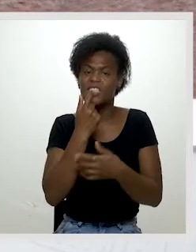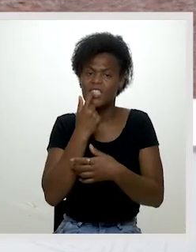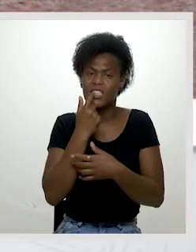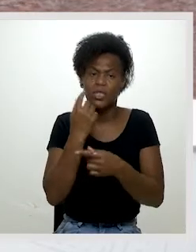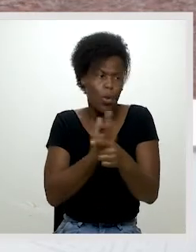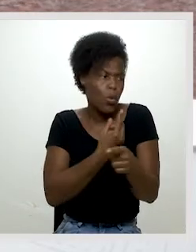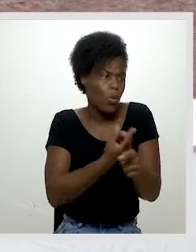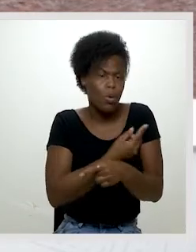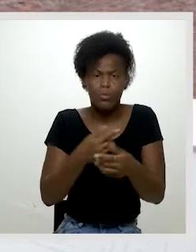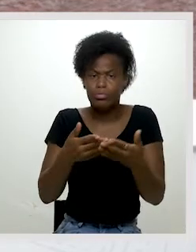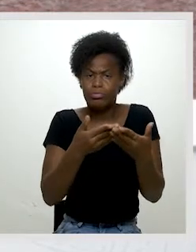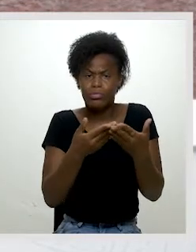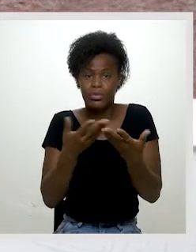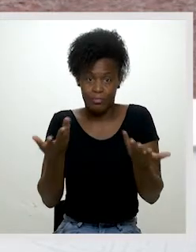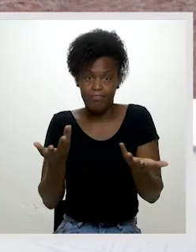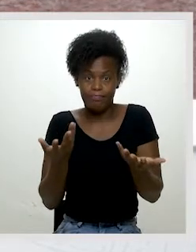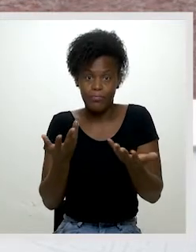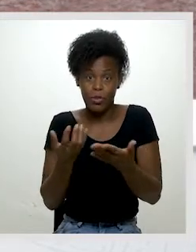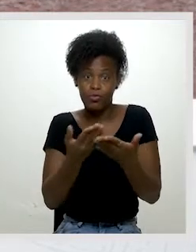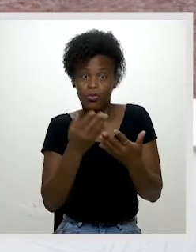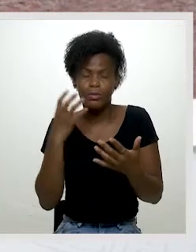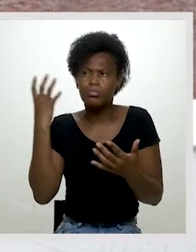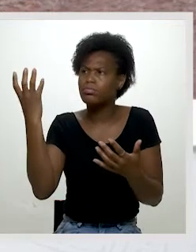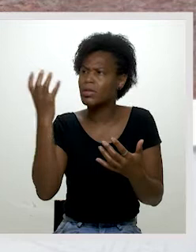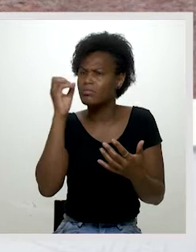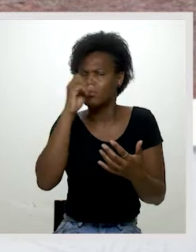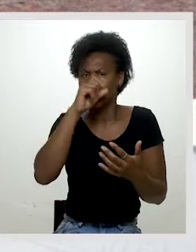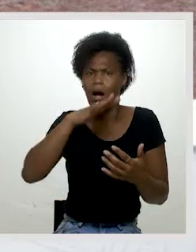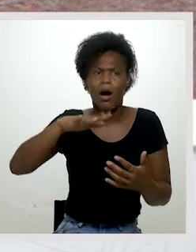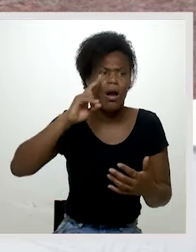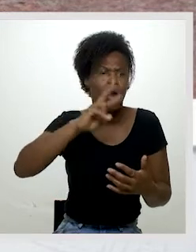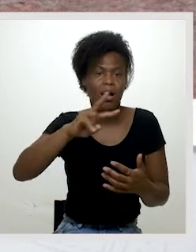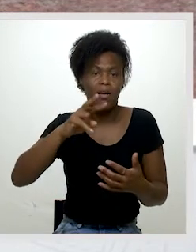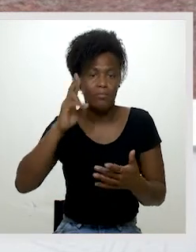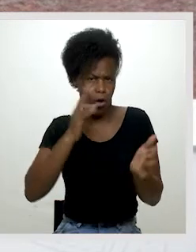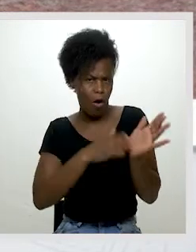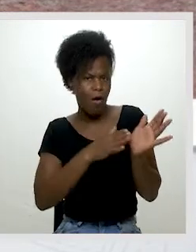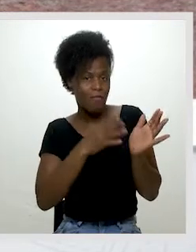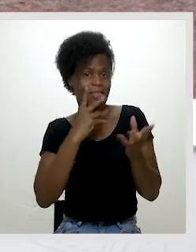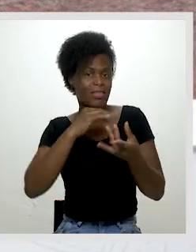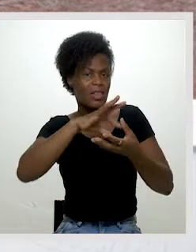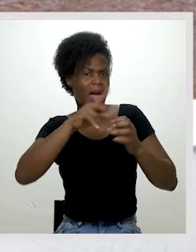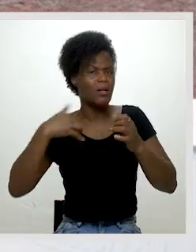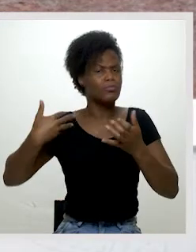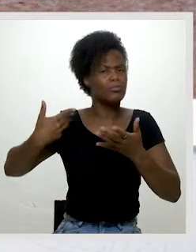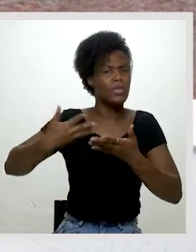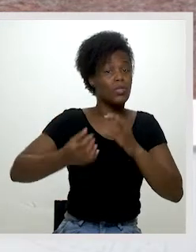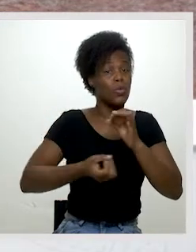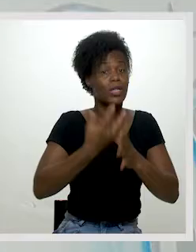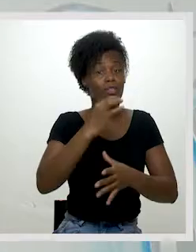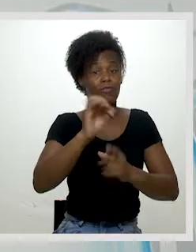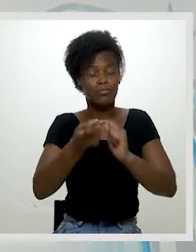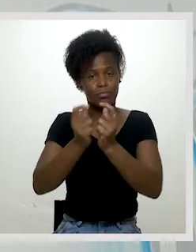através de estudos das paisagens, das rochas, têm provado que a Terra vem sofrendo transformações desde a sua origem, não é